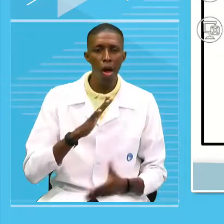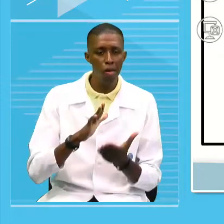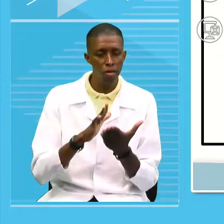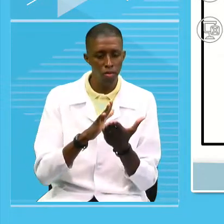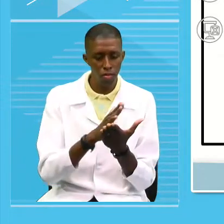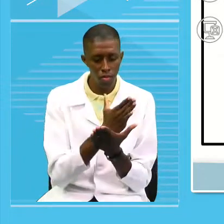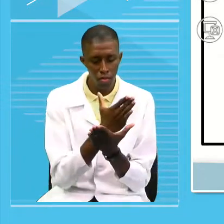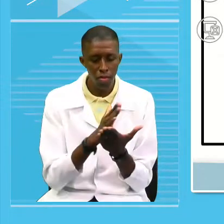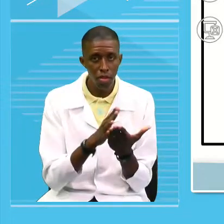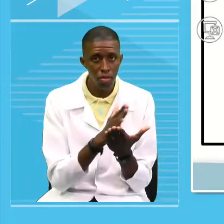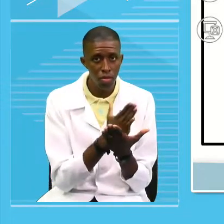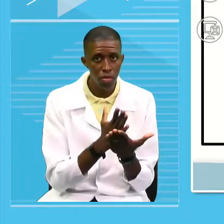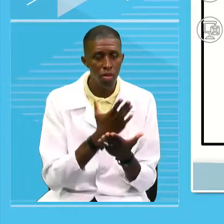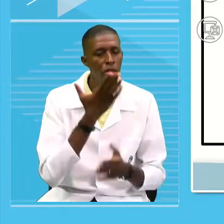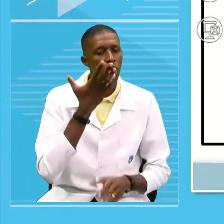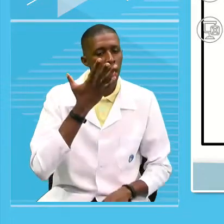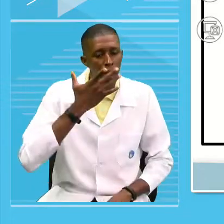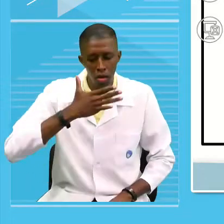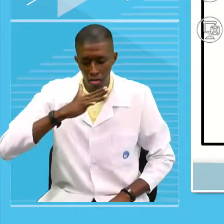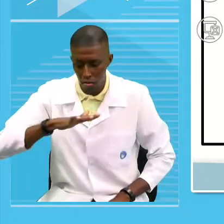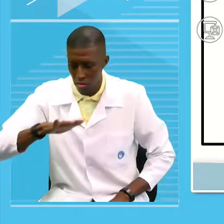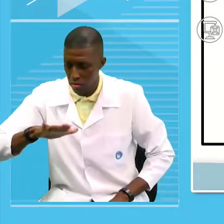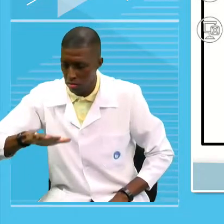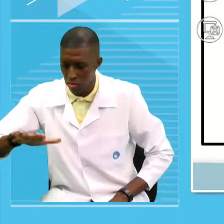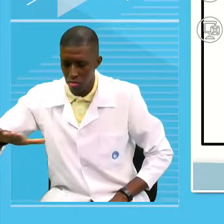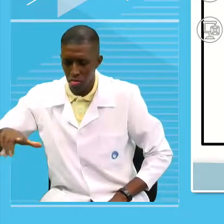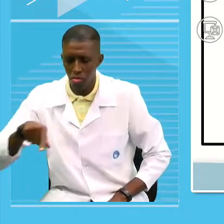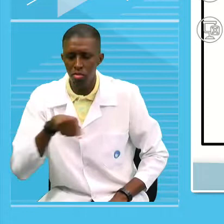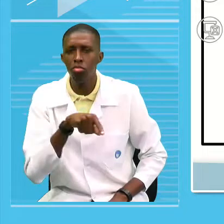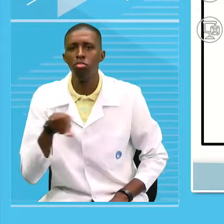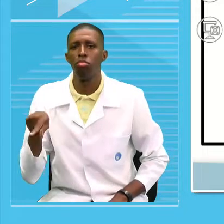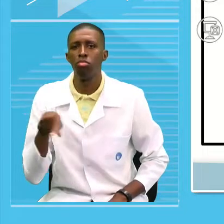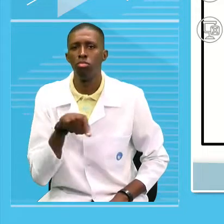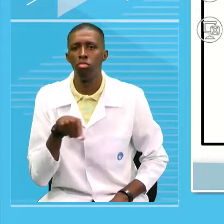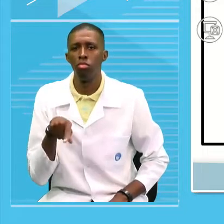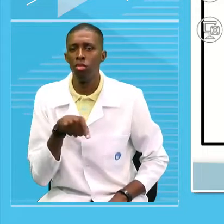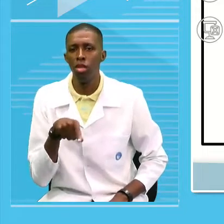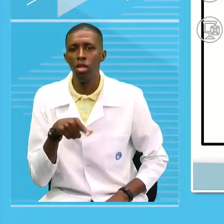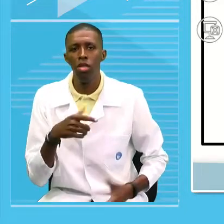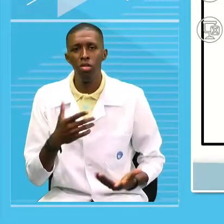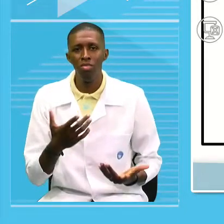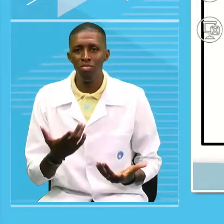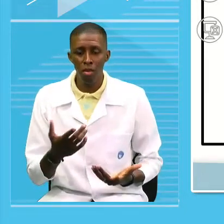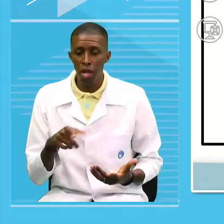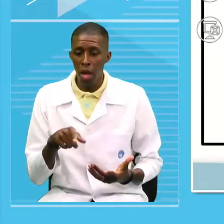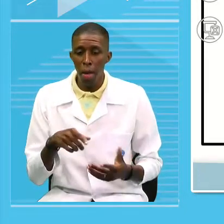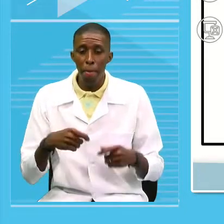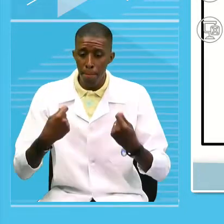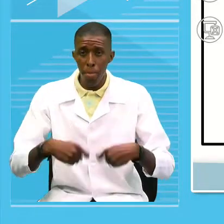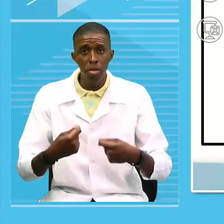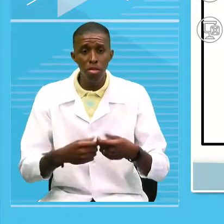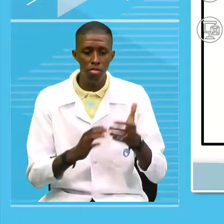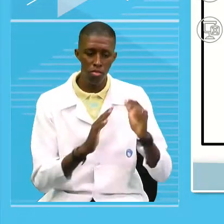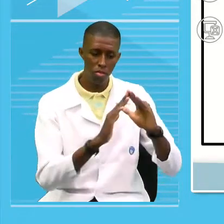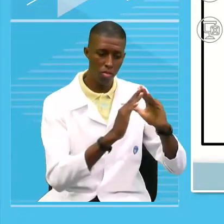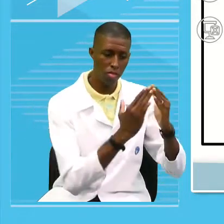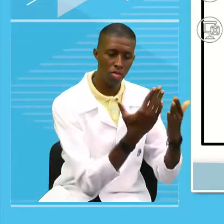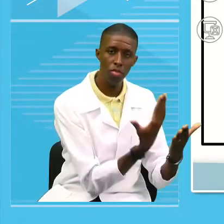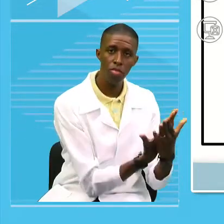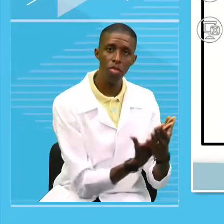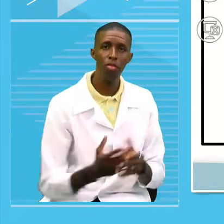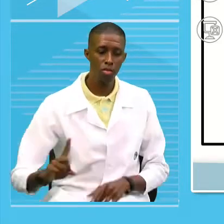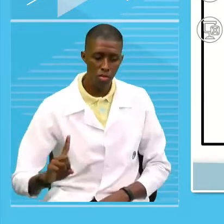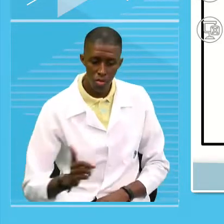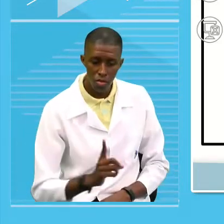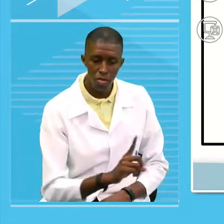então gente é claro a gente sempre precisa aqui está fazendo um recorte social né e a ideia de que a gente não para